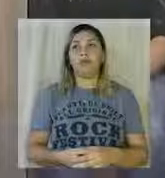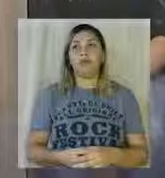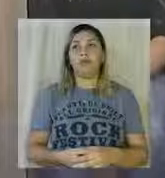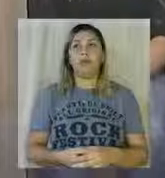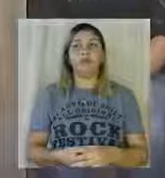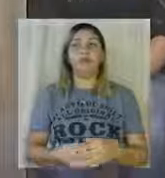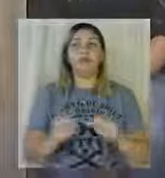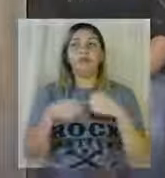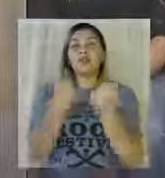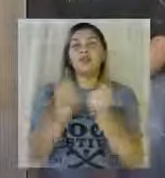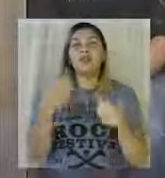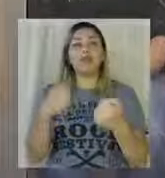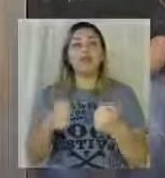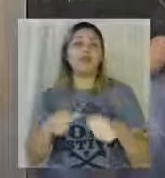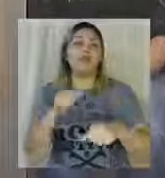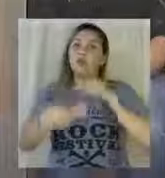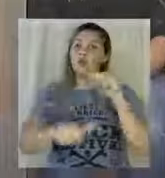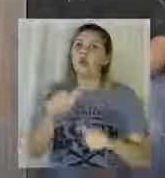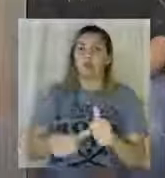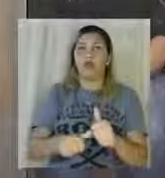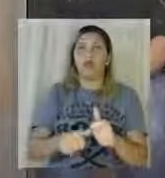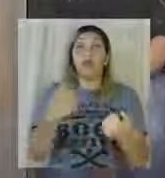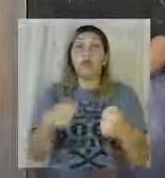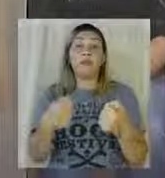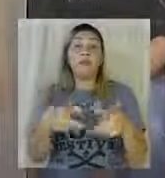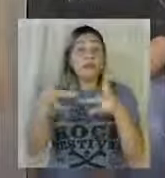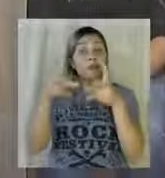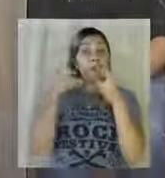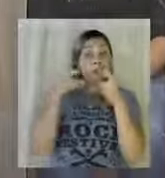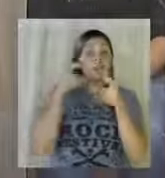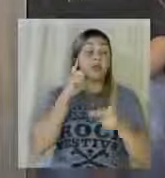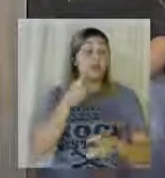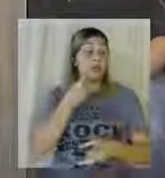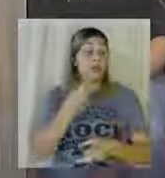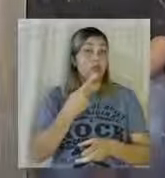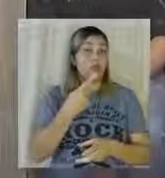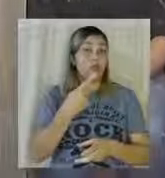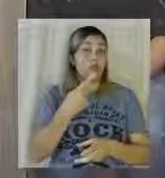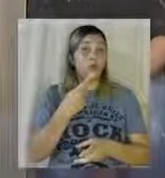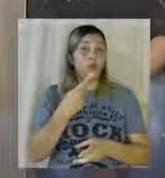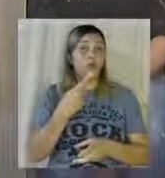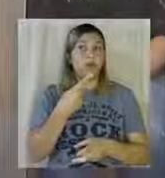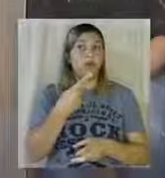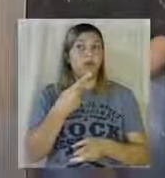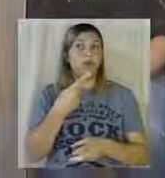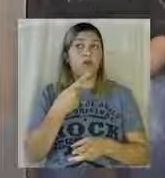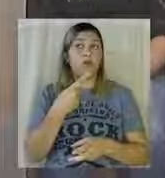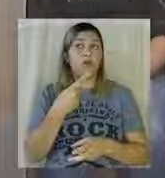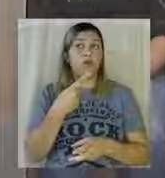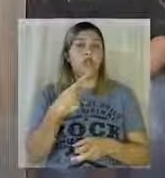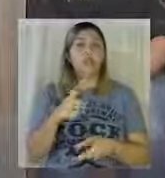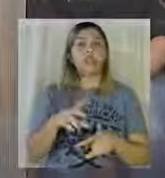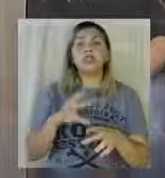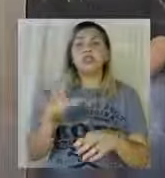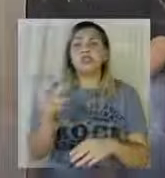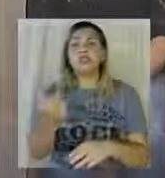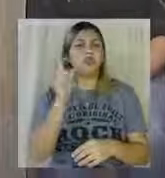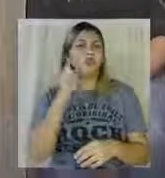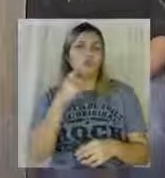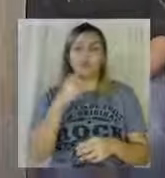a sociedade precisa mudar. Precisa perceber que tem surdos e que nem todos são iguais,